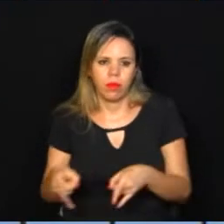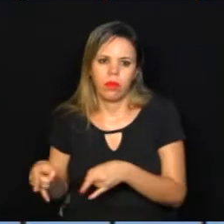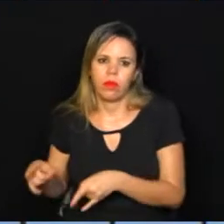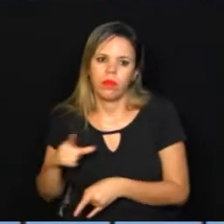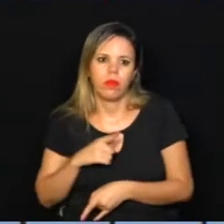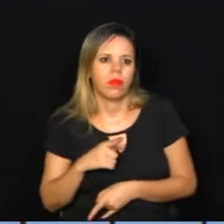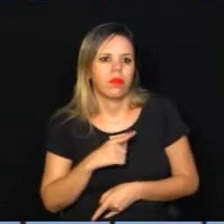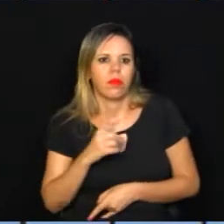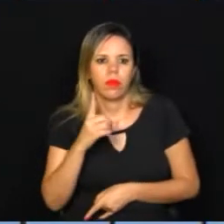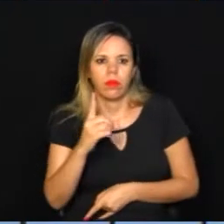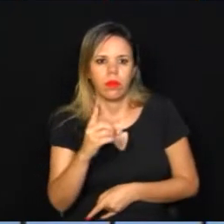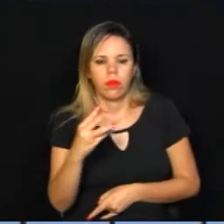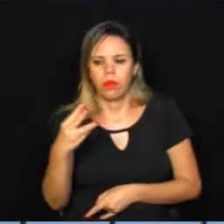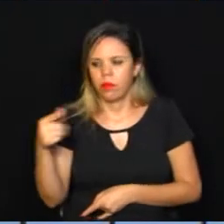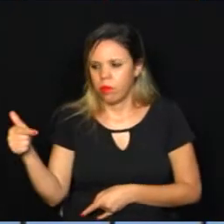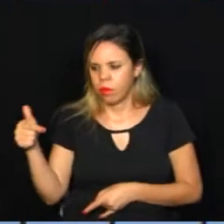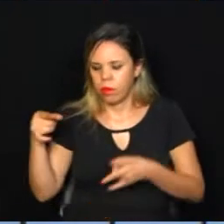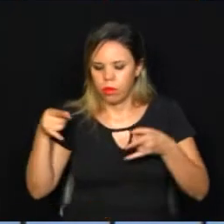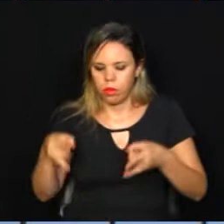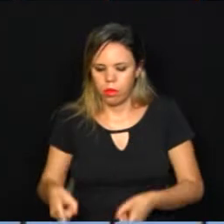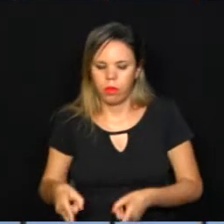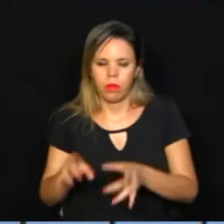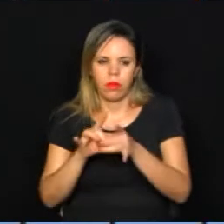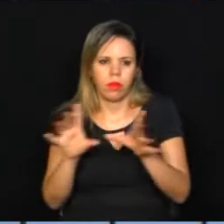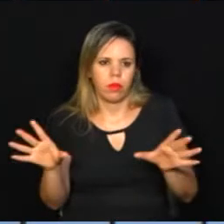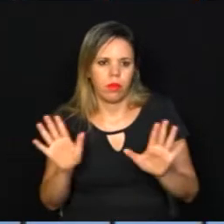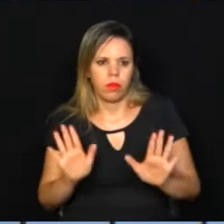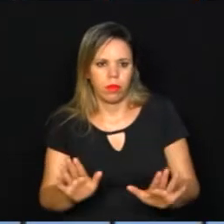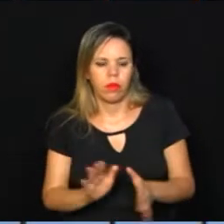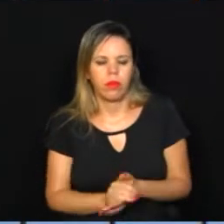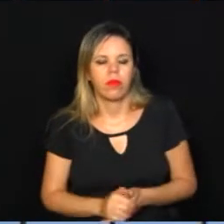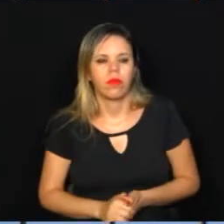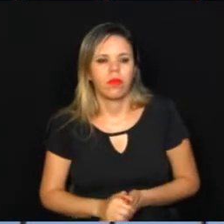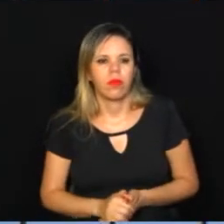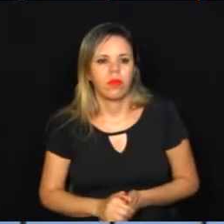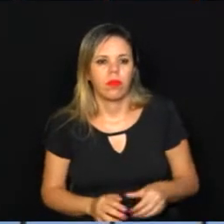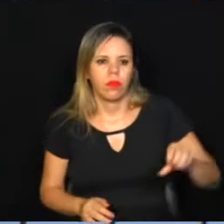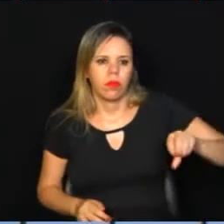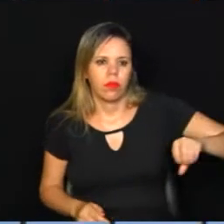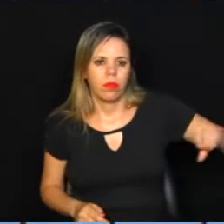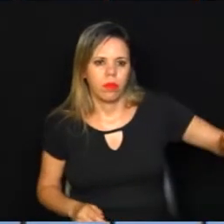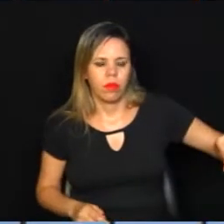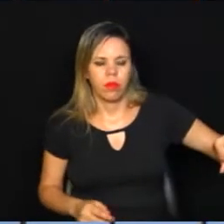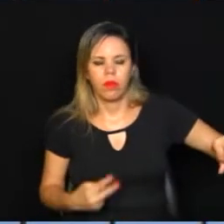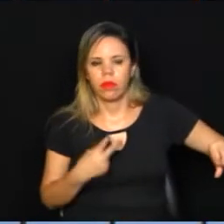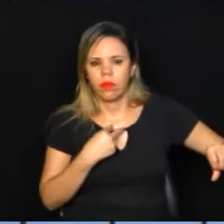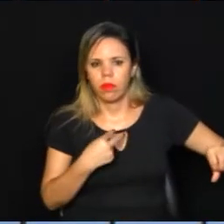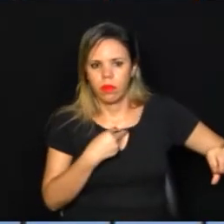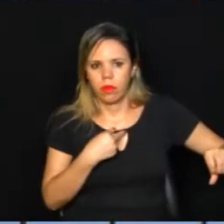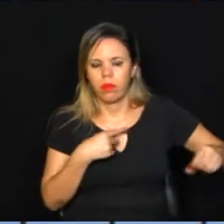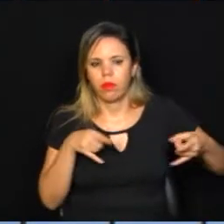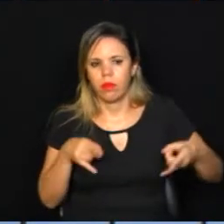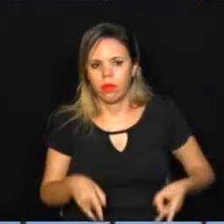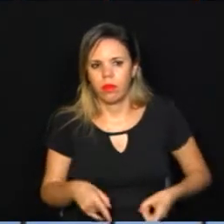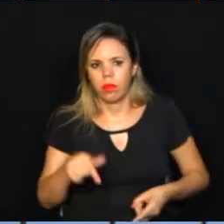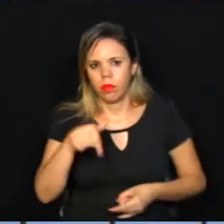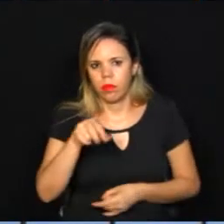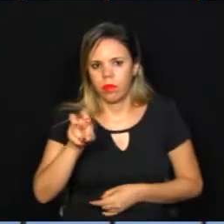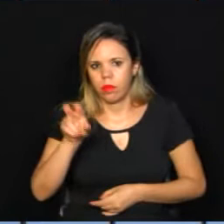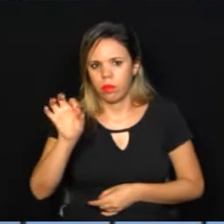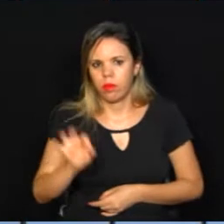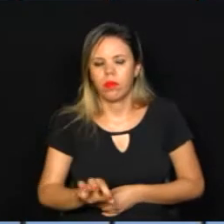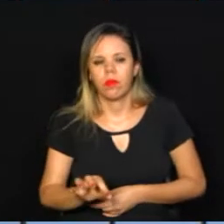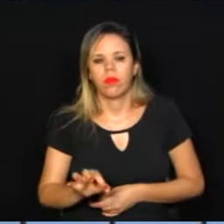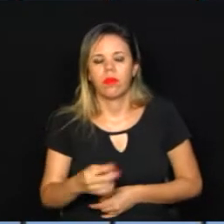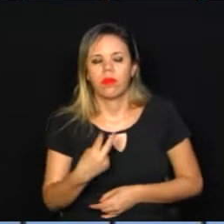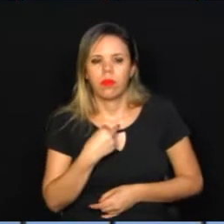tem 132 leitos disponíveis, dos quais 99 ocupados, ou seja, 75%